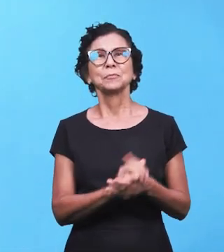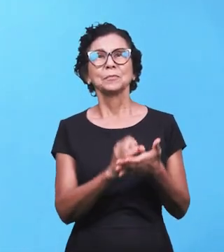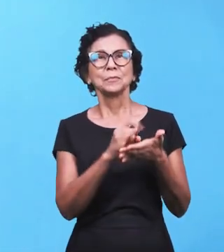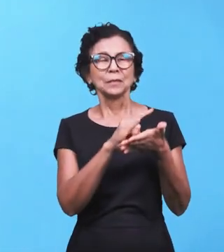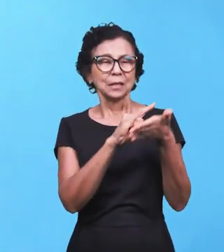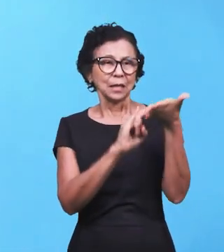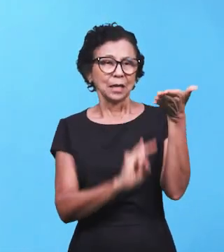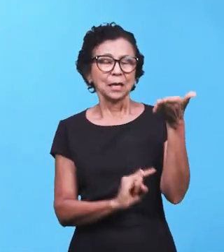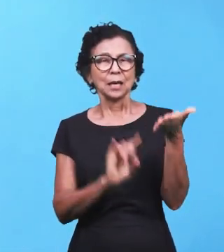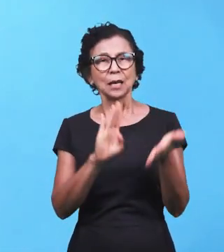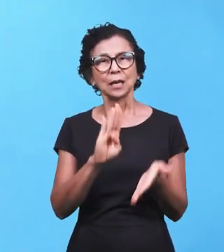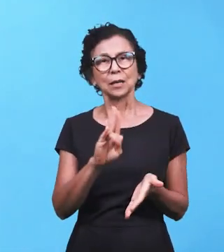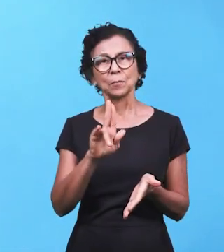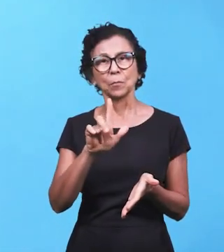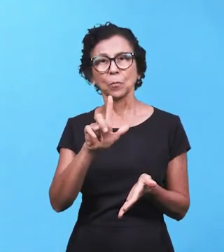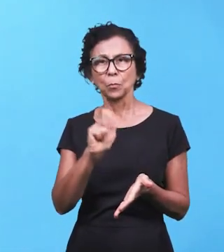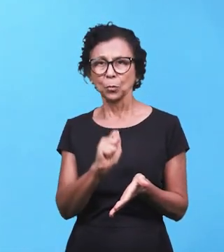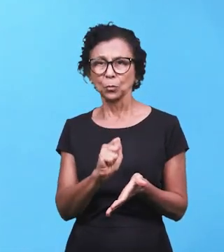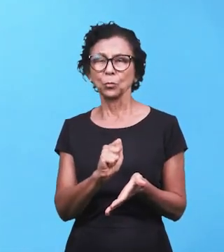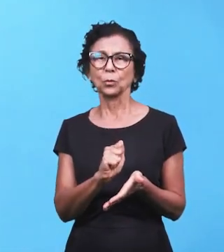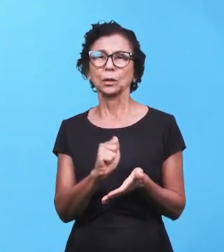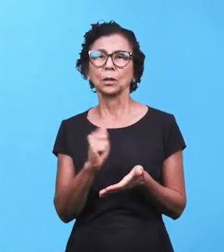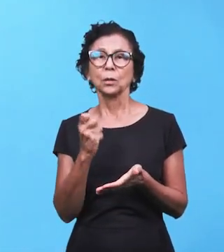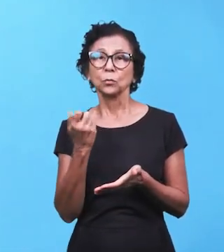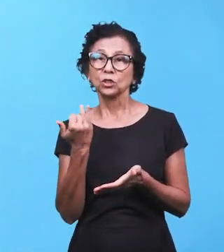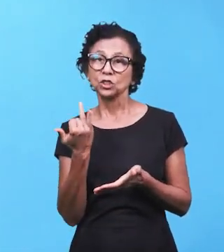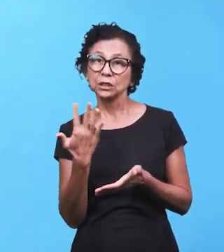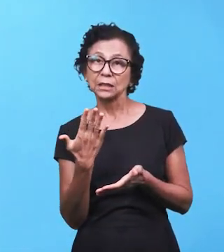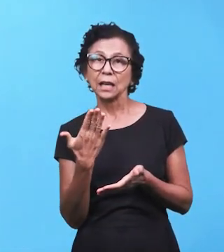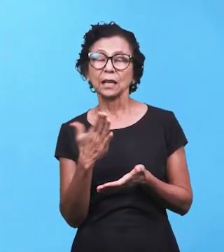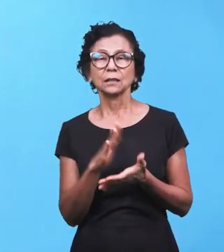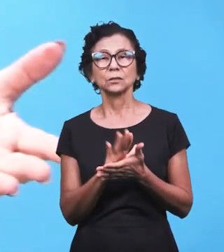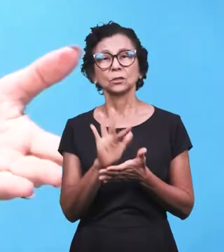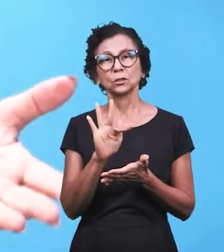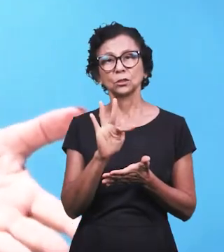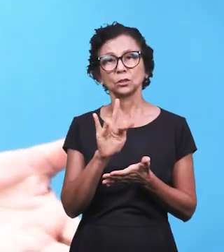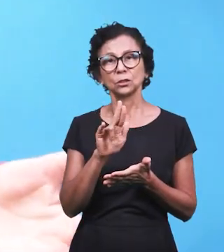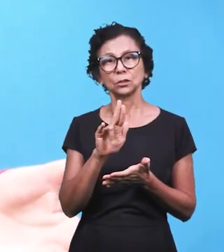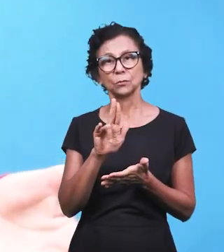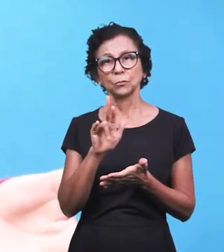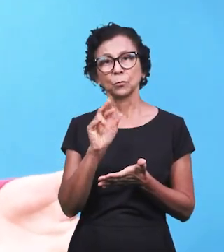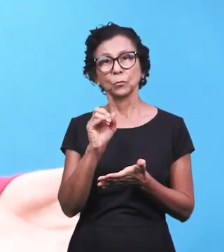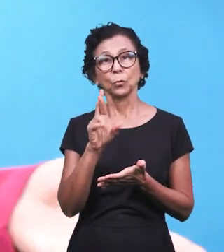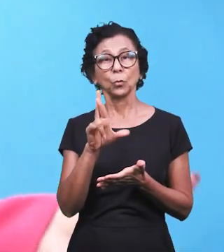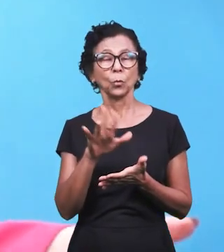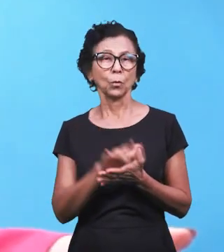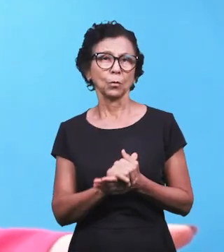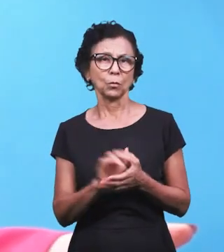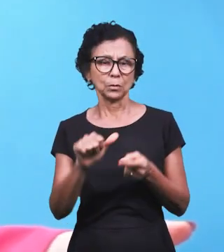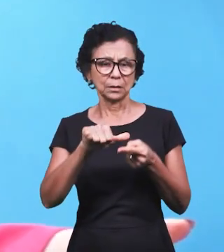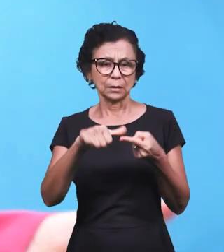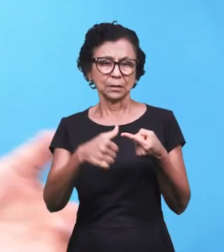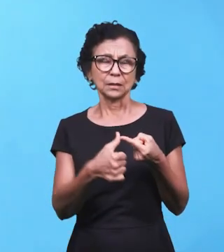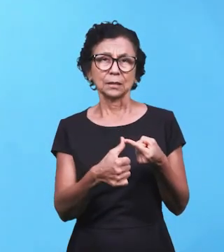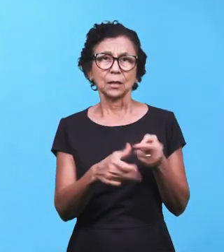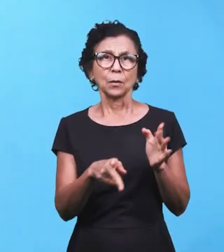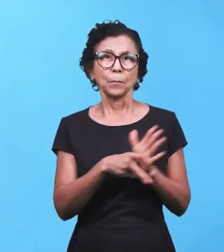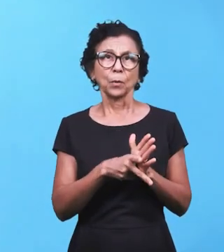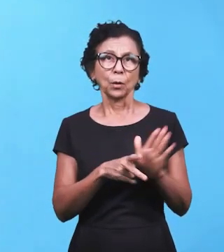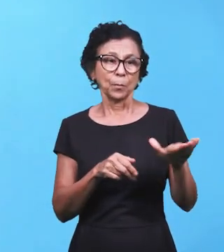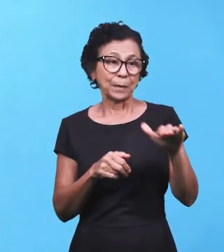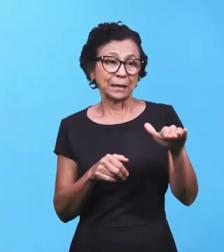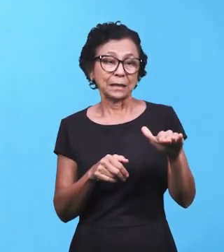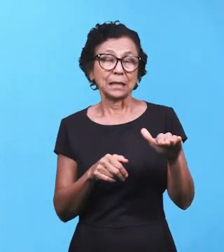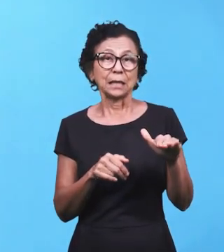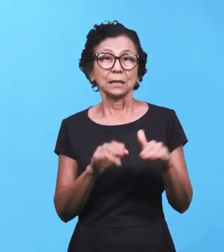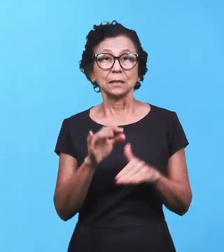assim, tá todo o segredo ali. A quantidade de flúor, se é ideal. Hoje em dia, por exemplo, os cremes dentais, tem cremes dentais infantis que têm quantidade de